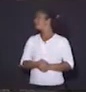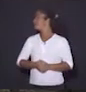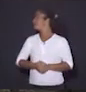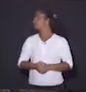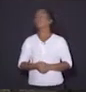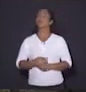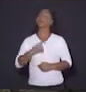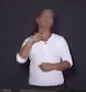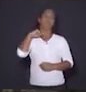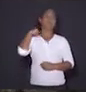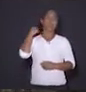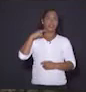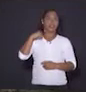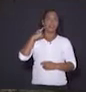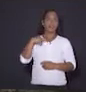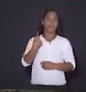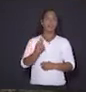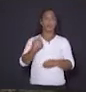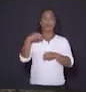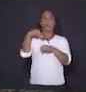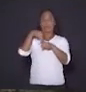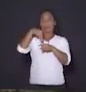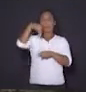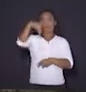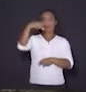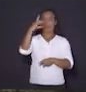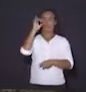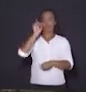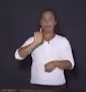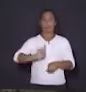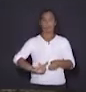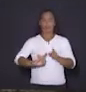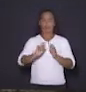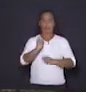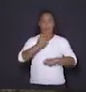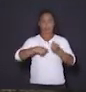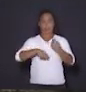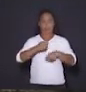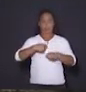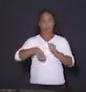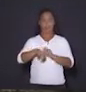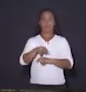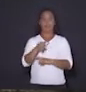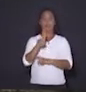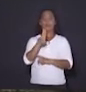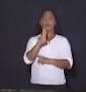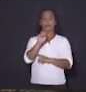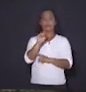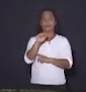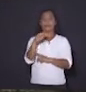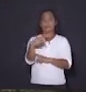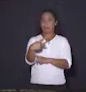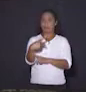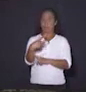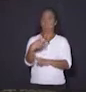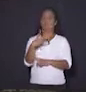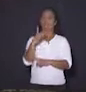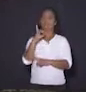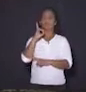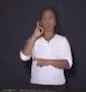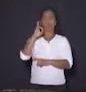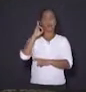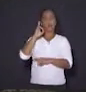mestre em direito econômico pela faculdade de direito da universidade de são paulo e doutora em direitos humanos